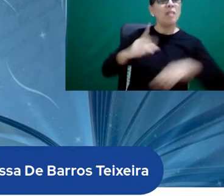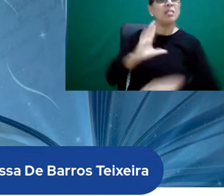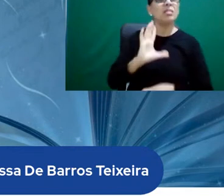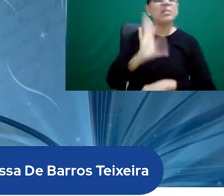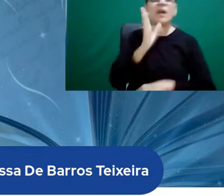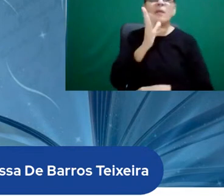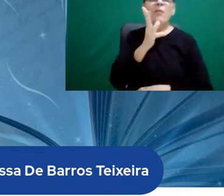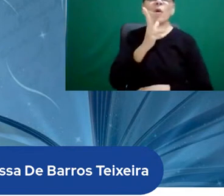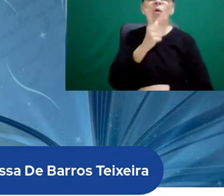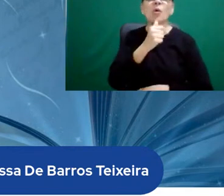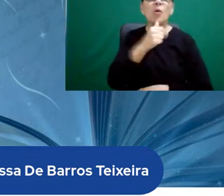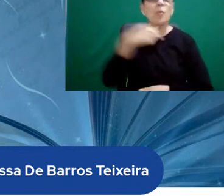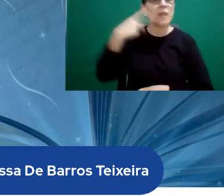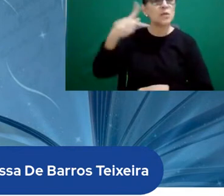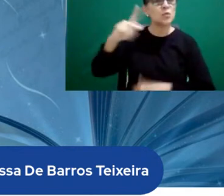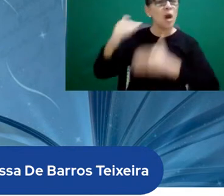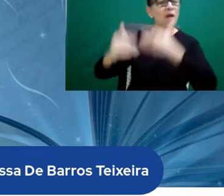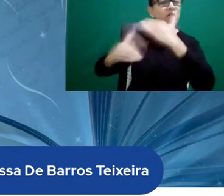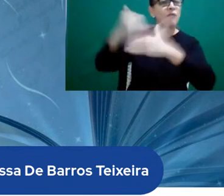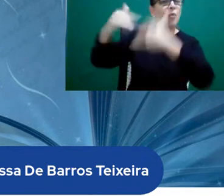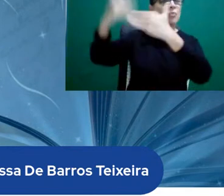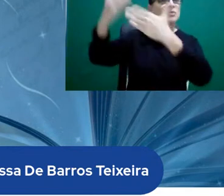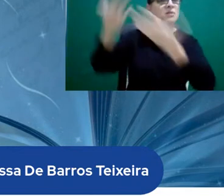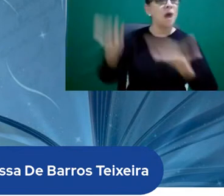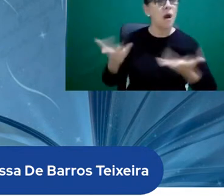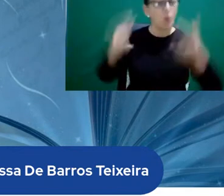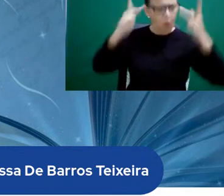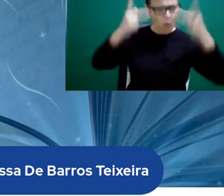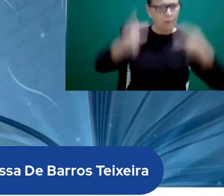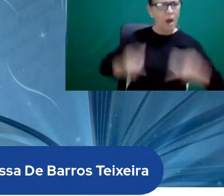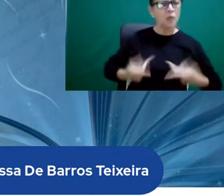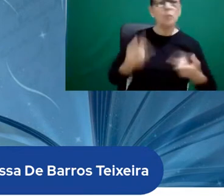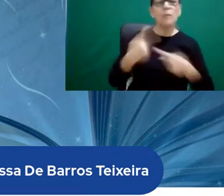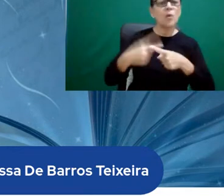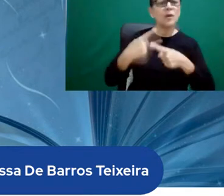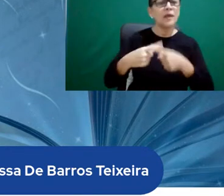É, foi algo que vocês chegaram a comentar já.